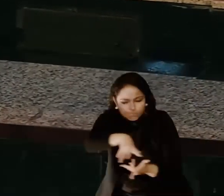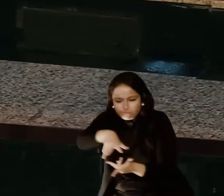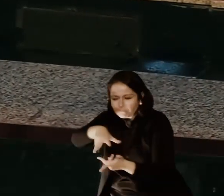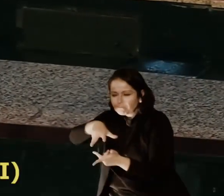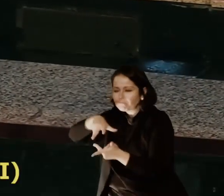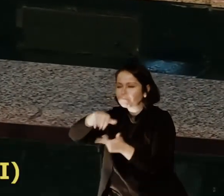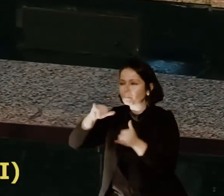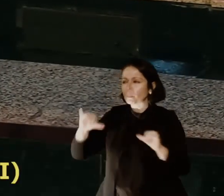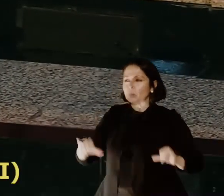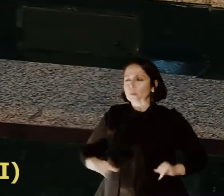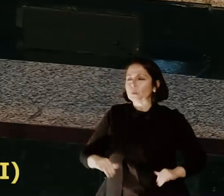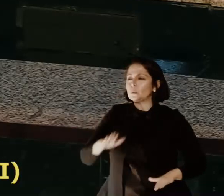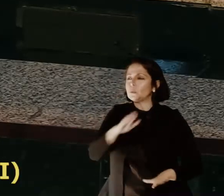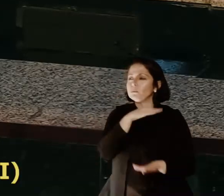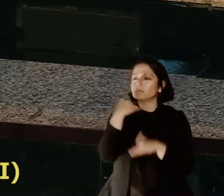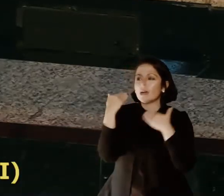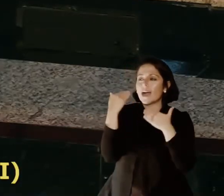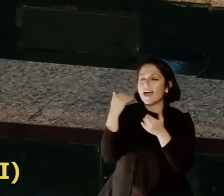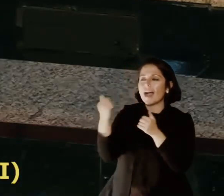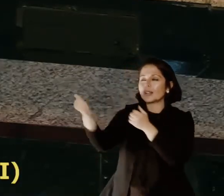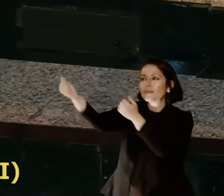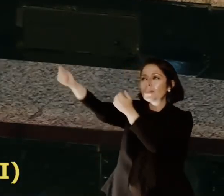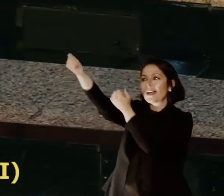da sombra ou da morte.